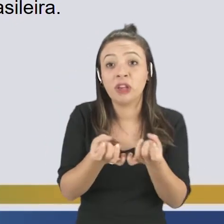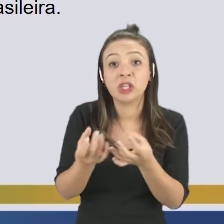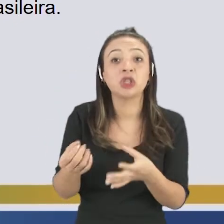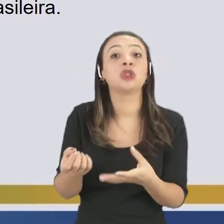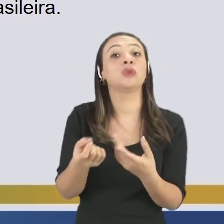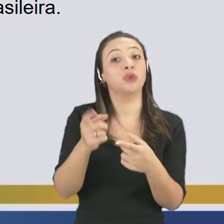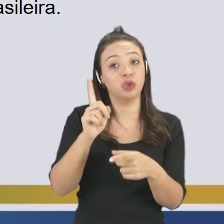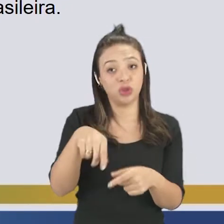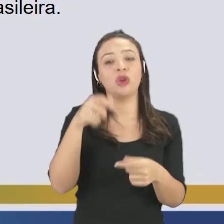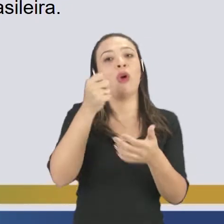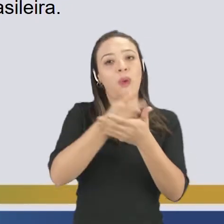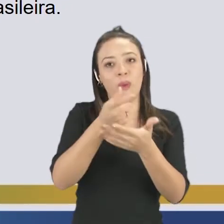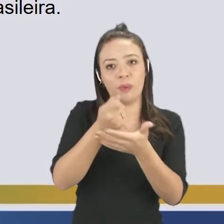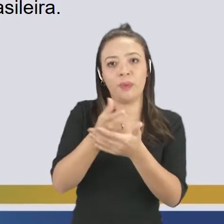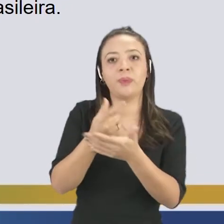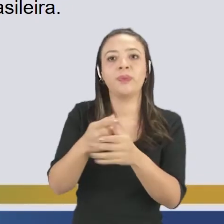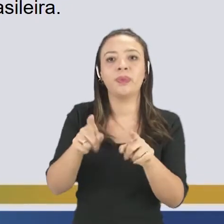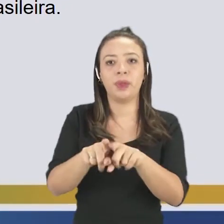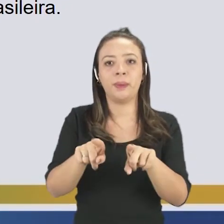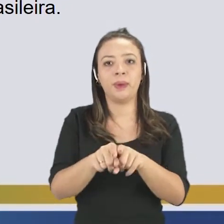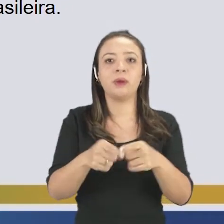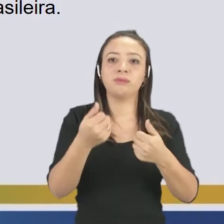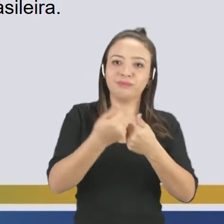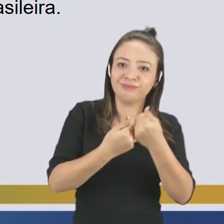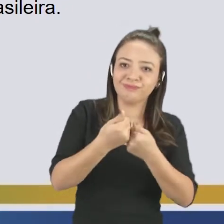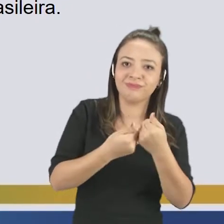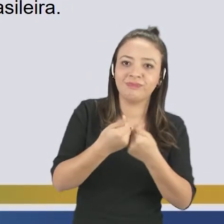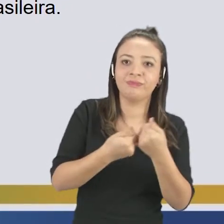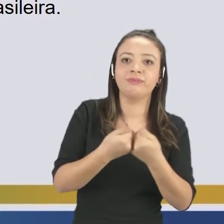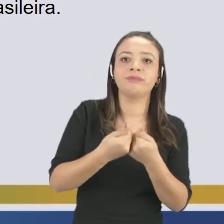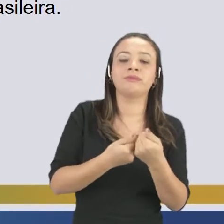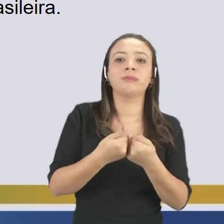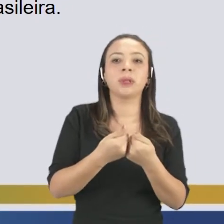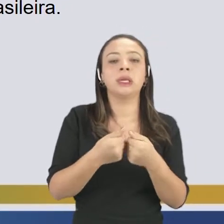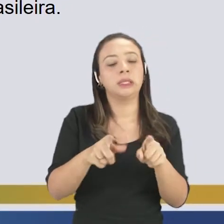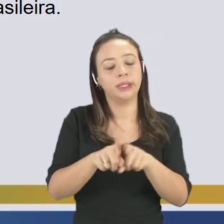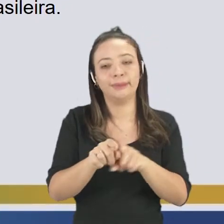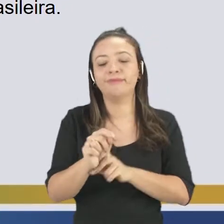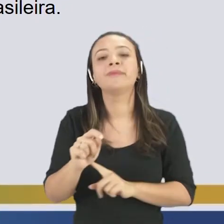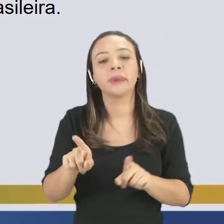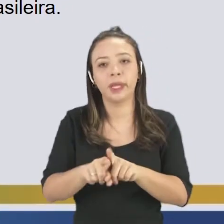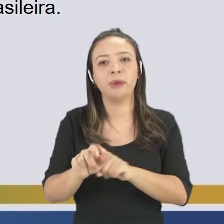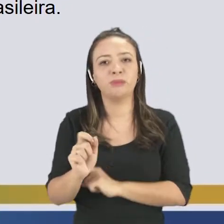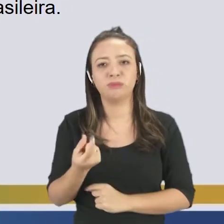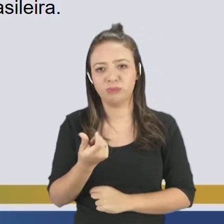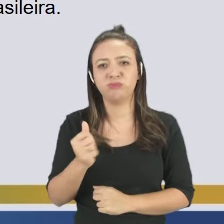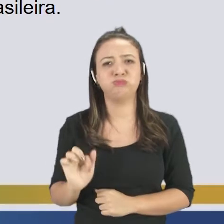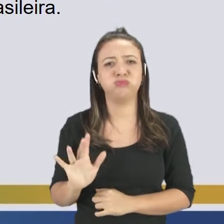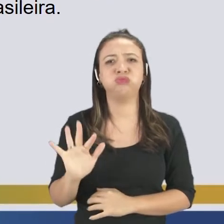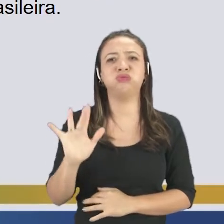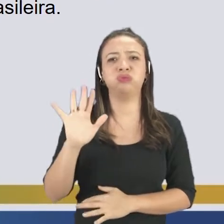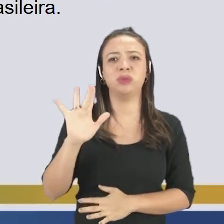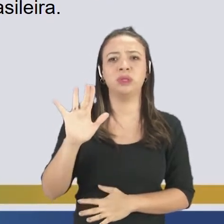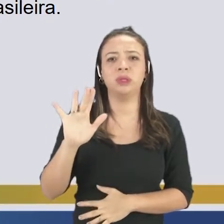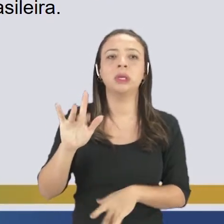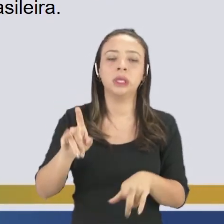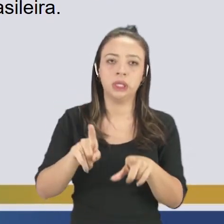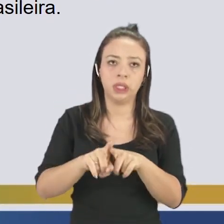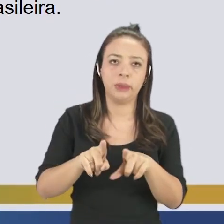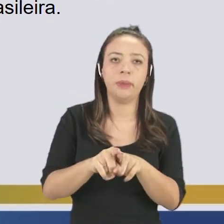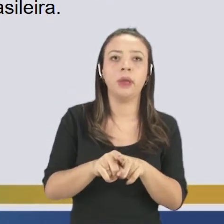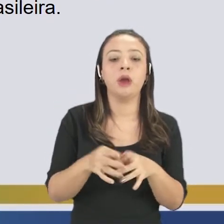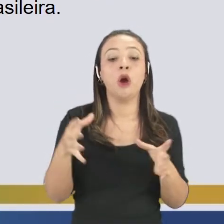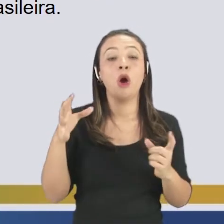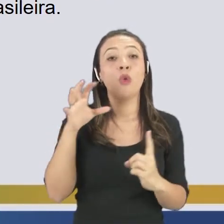que está mais caro, e também do arroz. Não quero dizer que é apenas isso que influencia em preço. Às vezes questões sazonais,